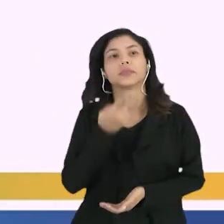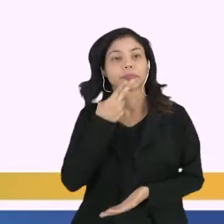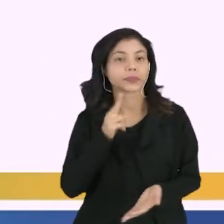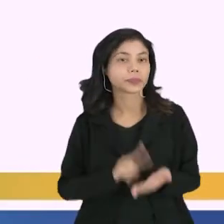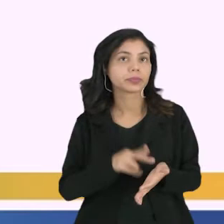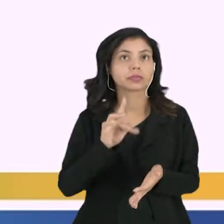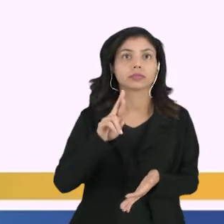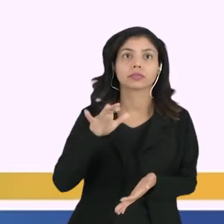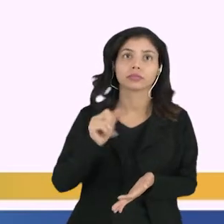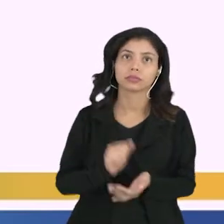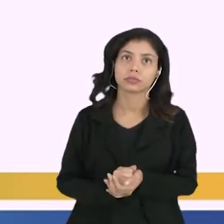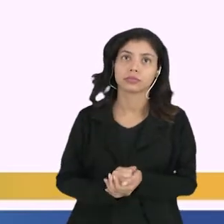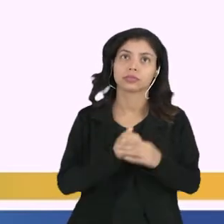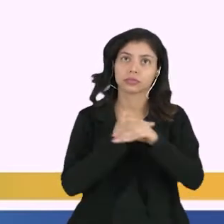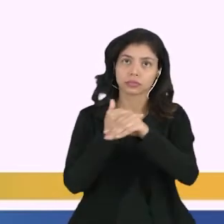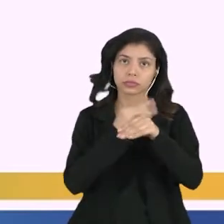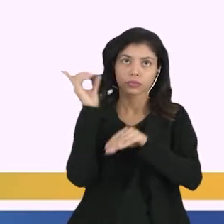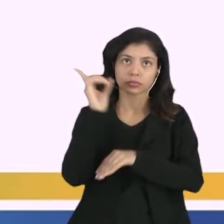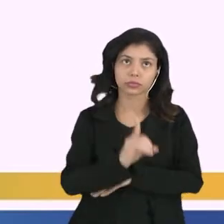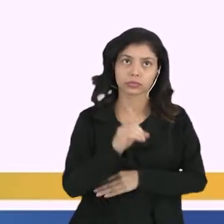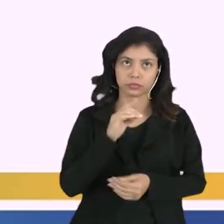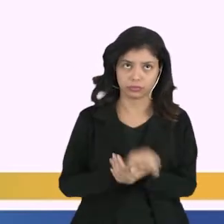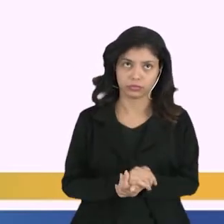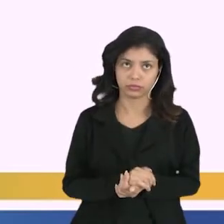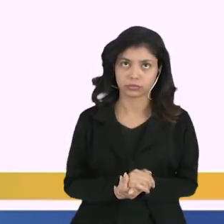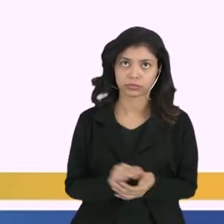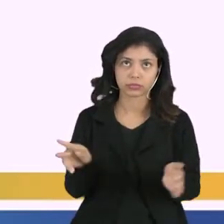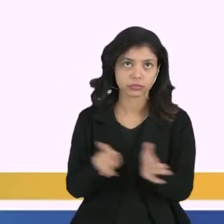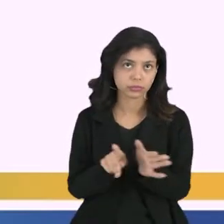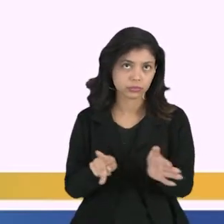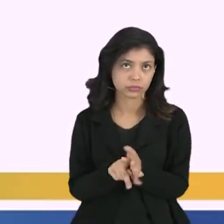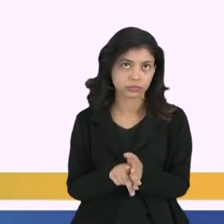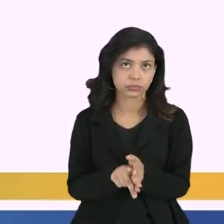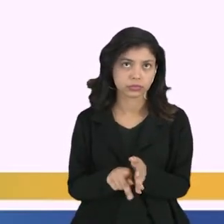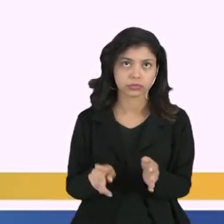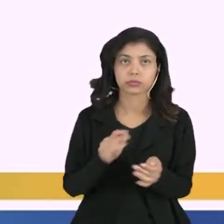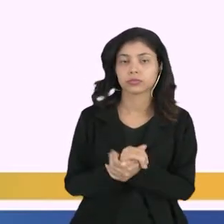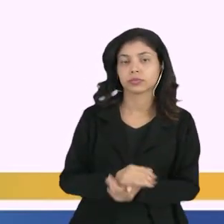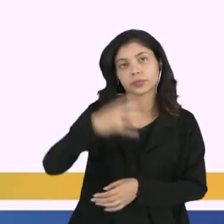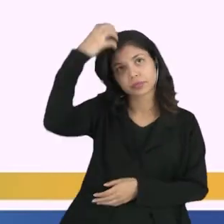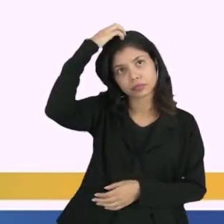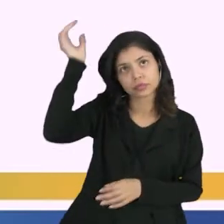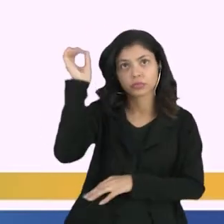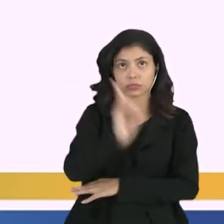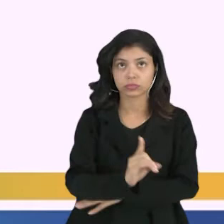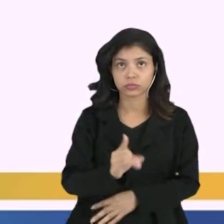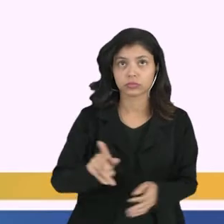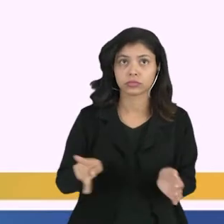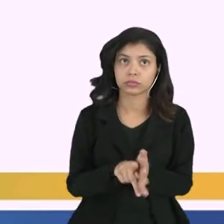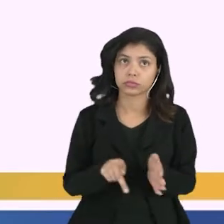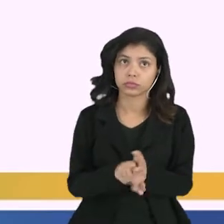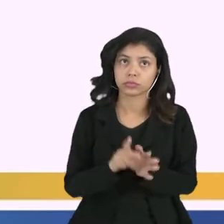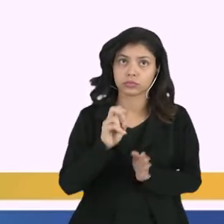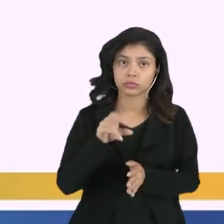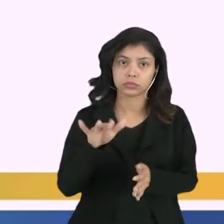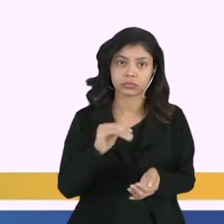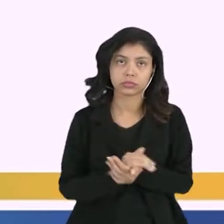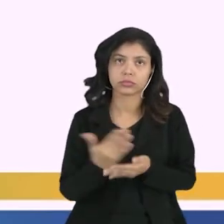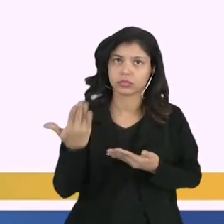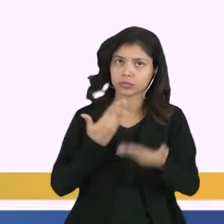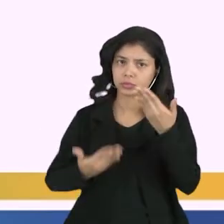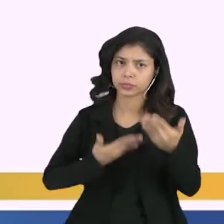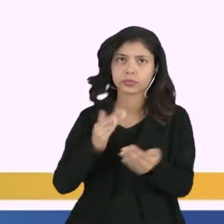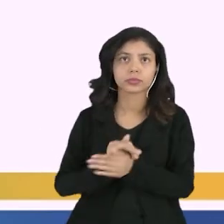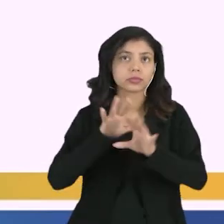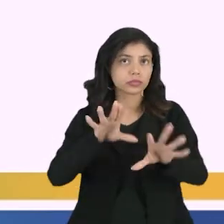floral, ela estabelecia os direitos e tributos devidos ao rei, os direitos e os deveres dos colonos e a